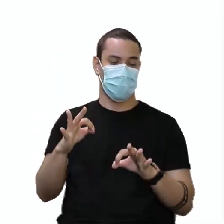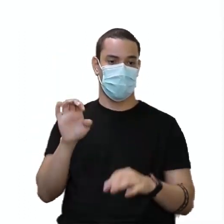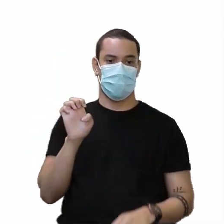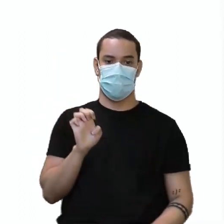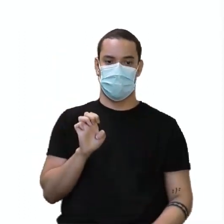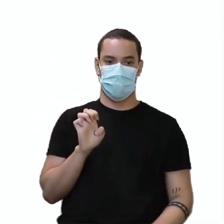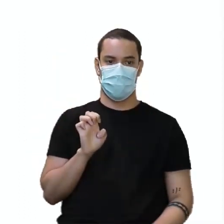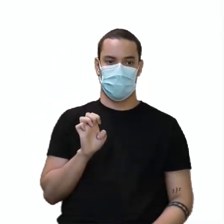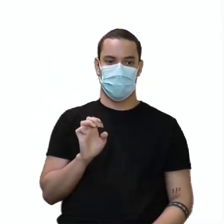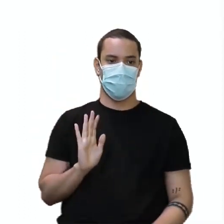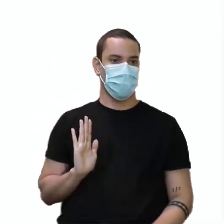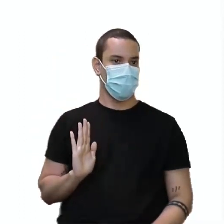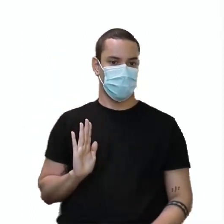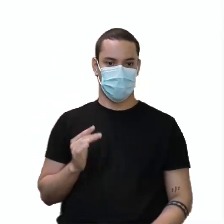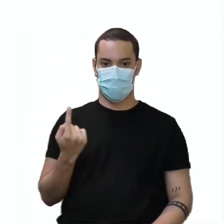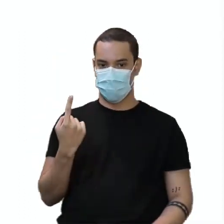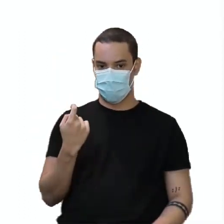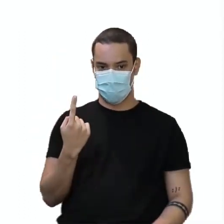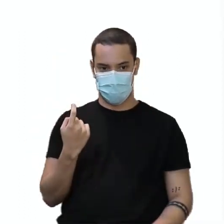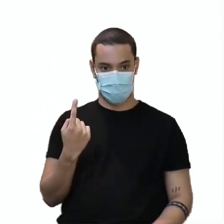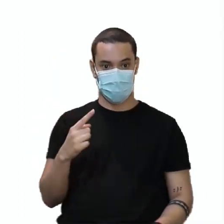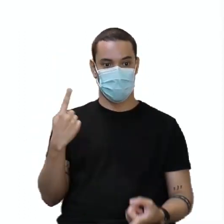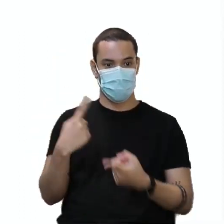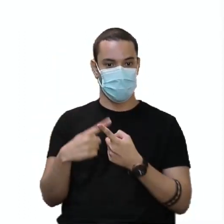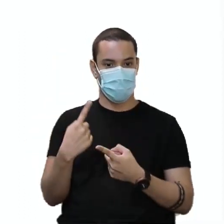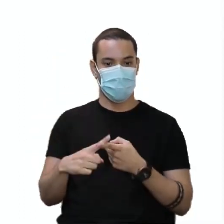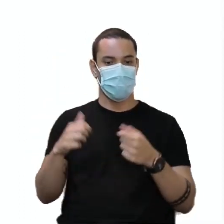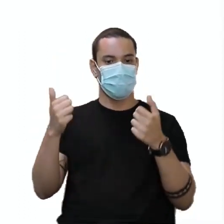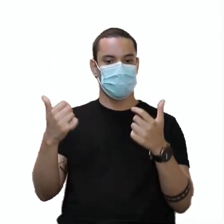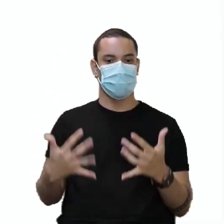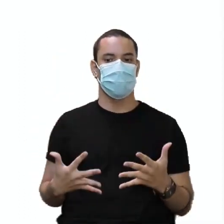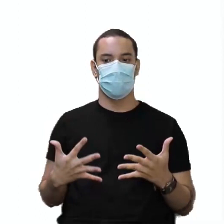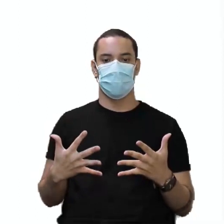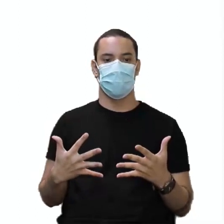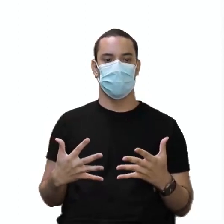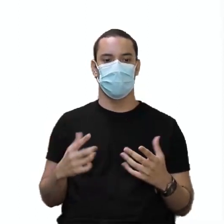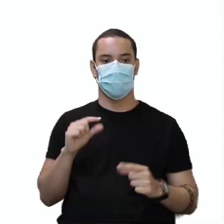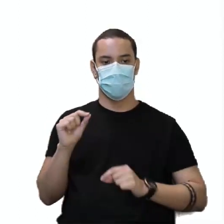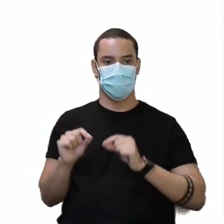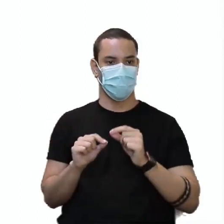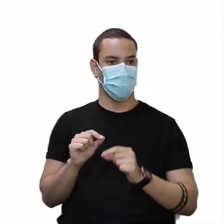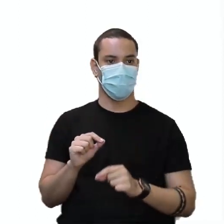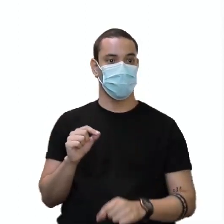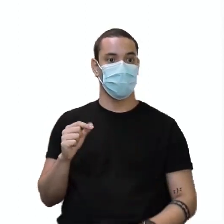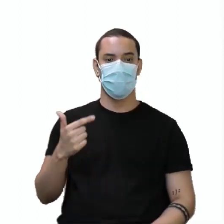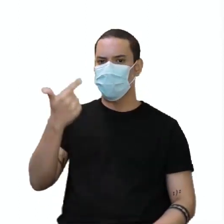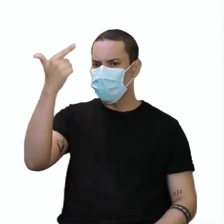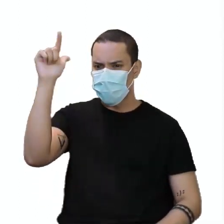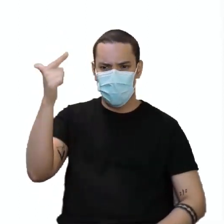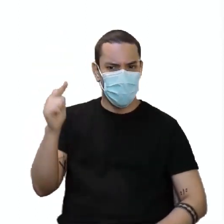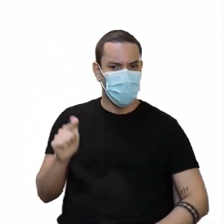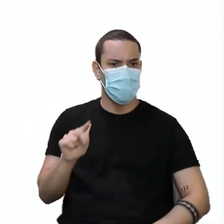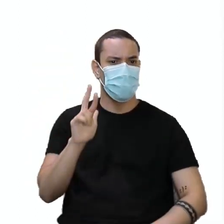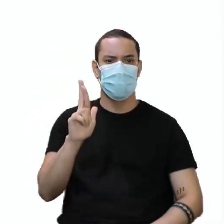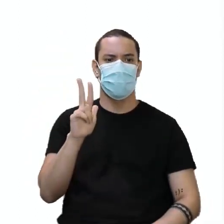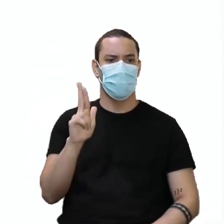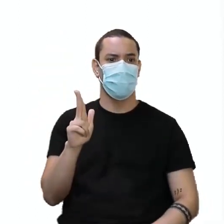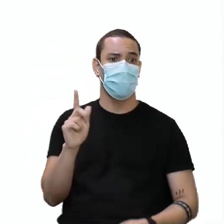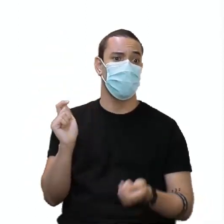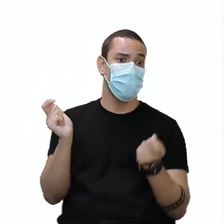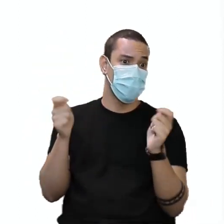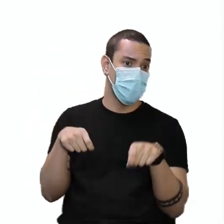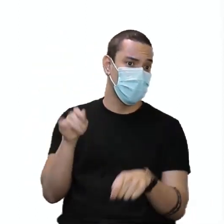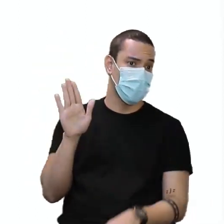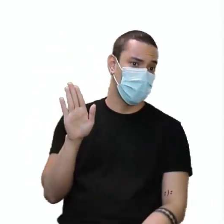E. There weren't some kids eating popcorn and drink soda. Não é nenhuma das outras alternativas. Poderia ser